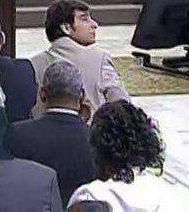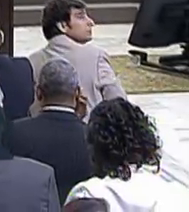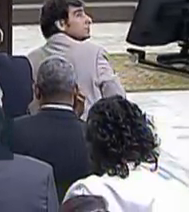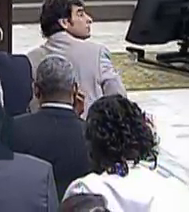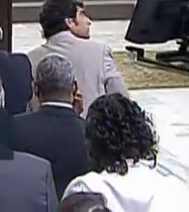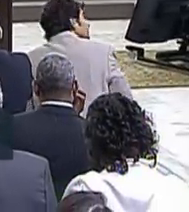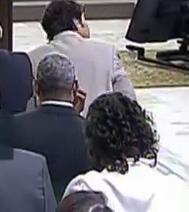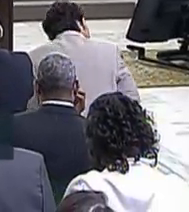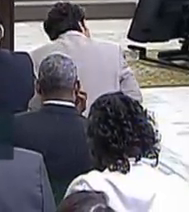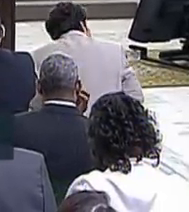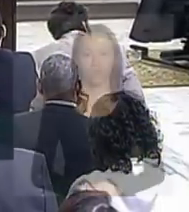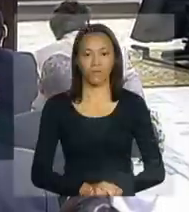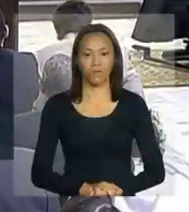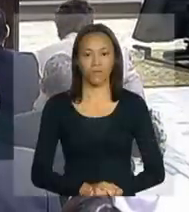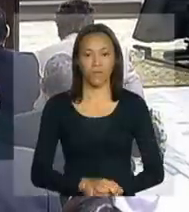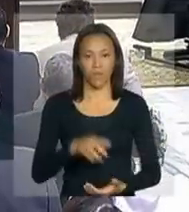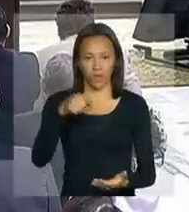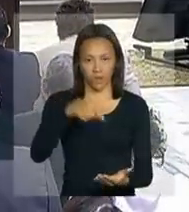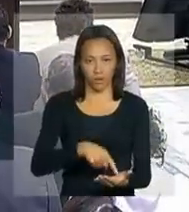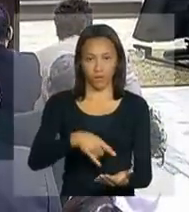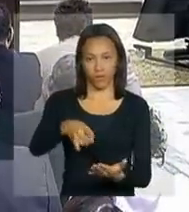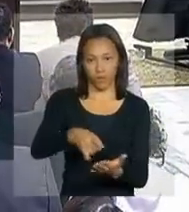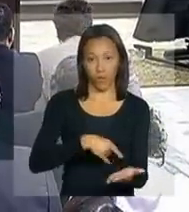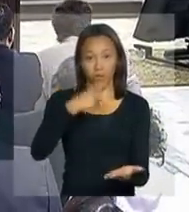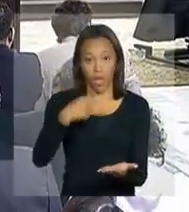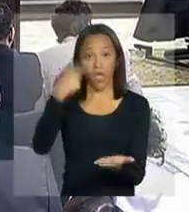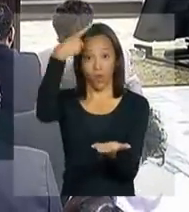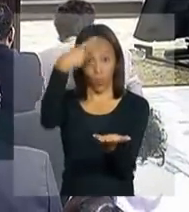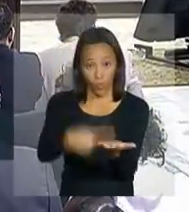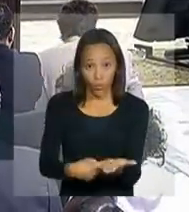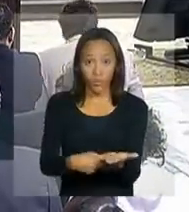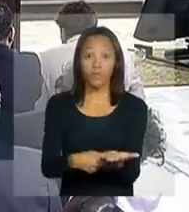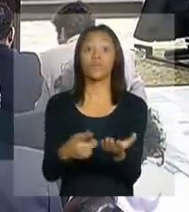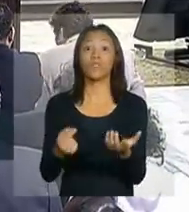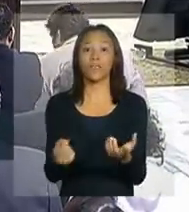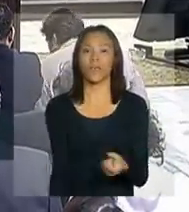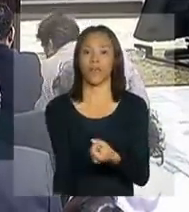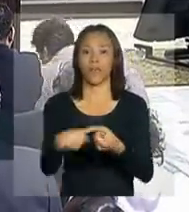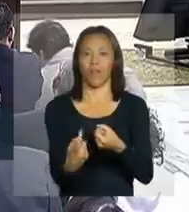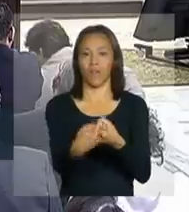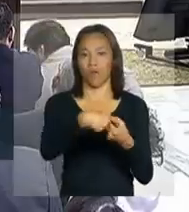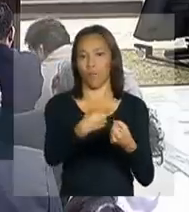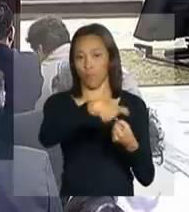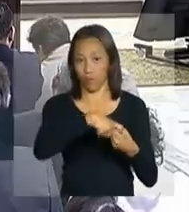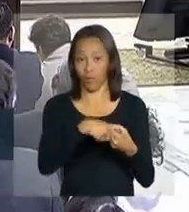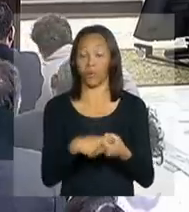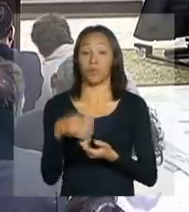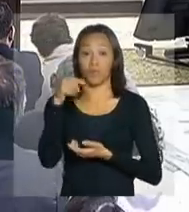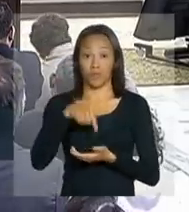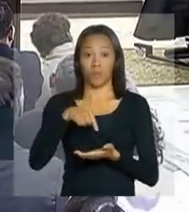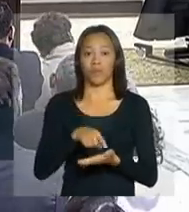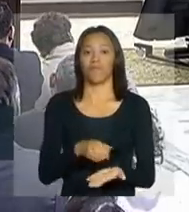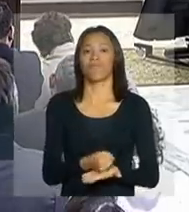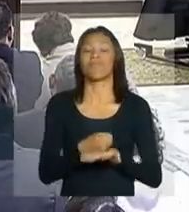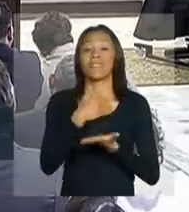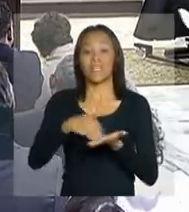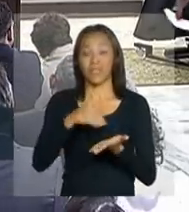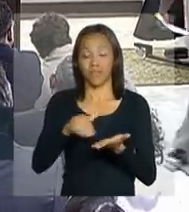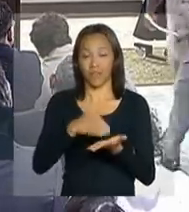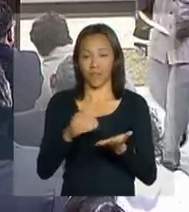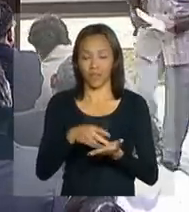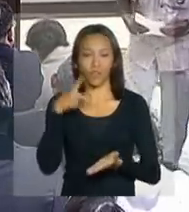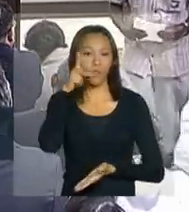acordo de cooperação técnica que entre si celebram a união por intermédio da secretaria de políticas de promoção da